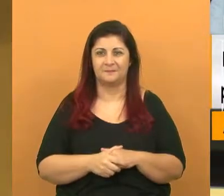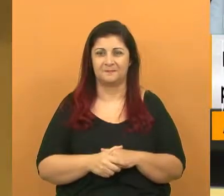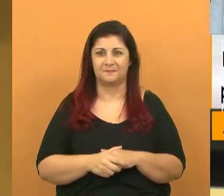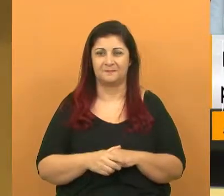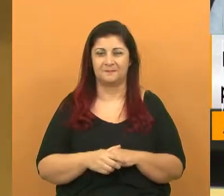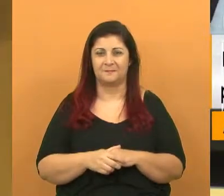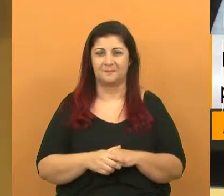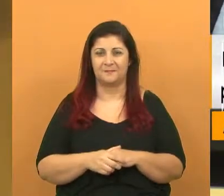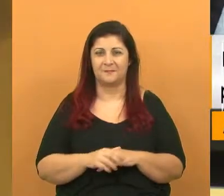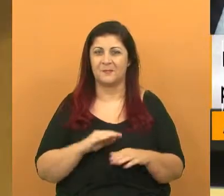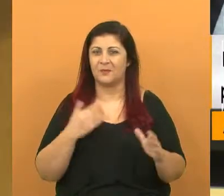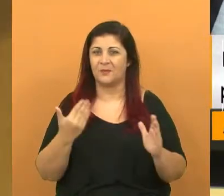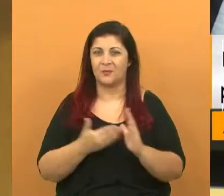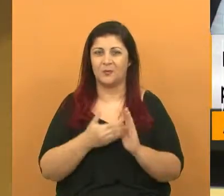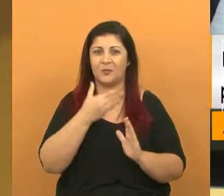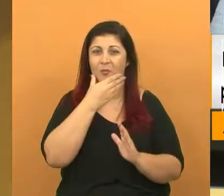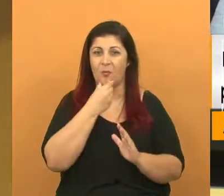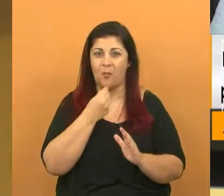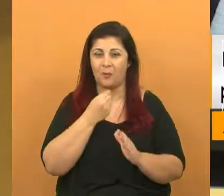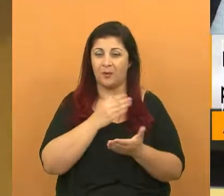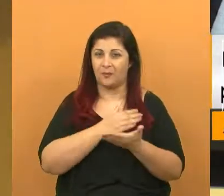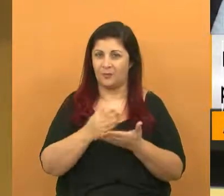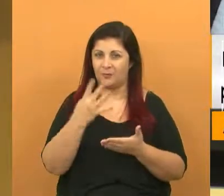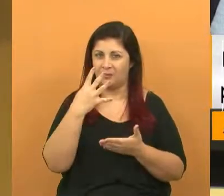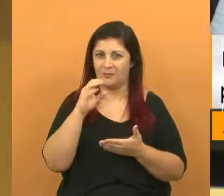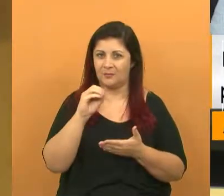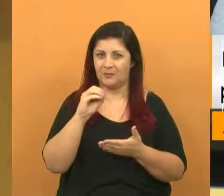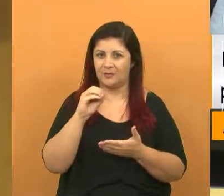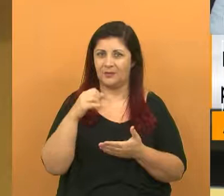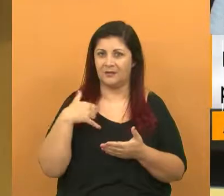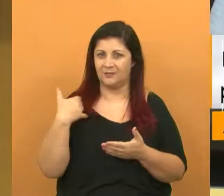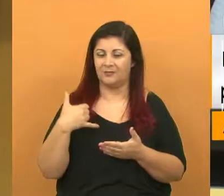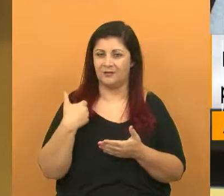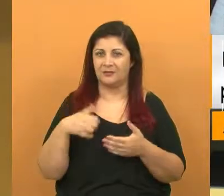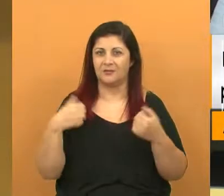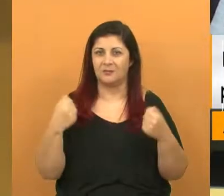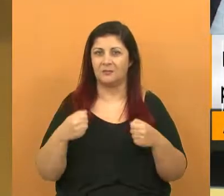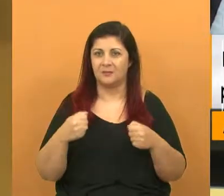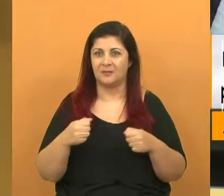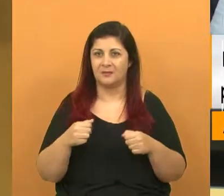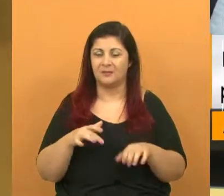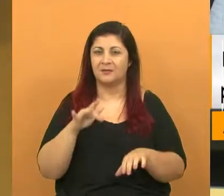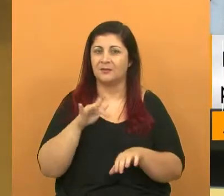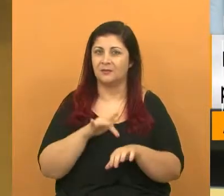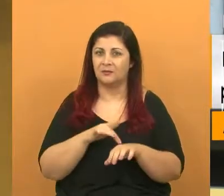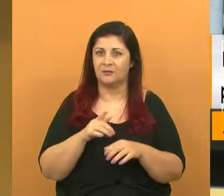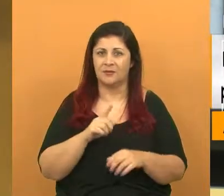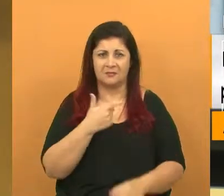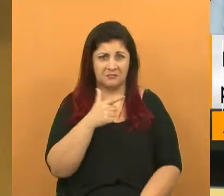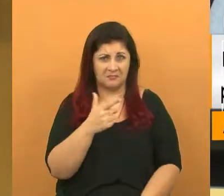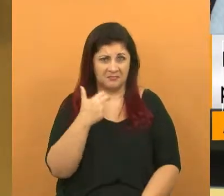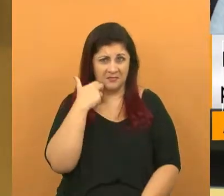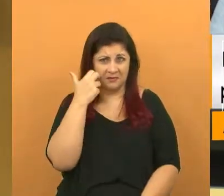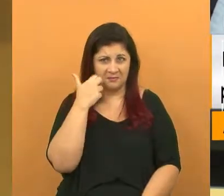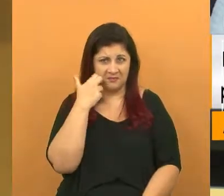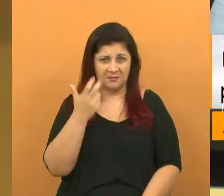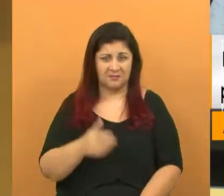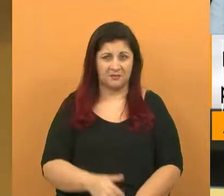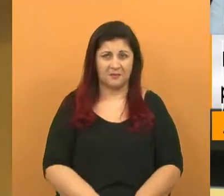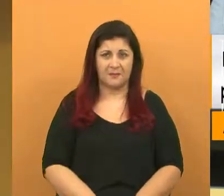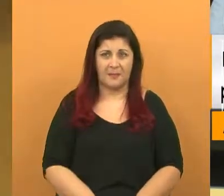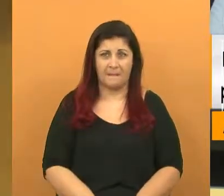todo homem, a partir dos 40 anos, deve estar fazendo o exame de toque. Não, acho que não é vergonha nenhuma, acho que